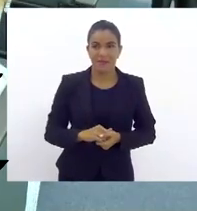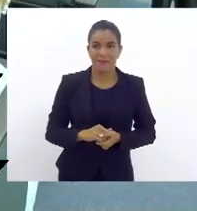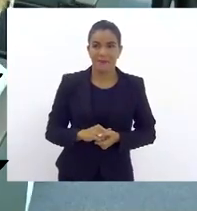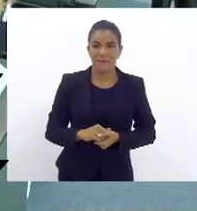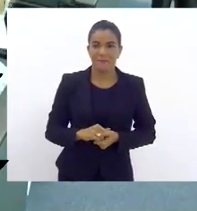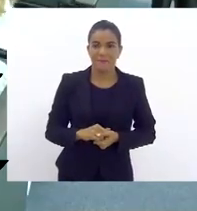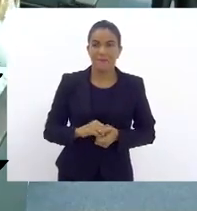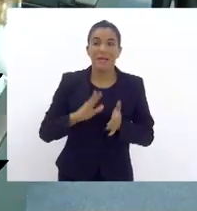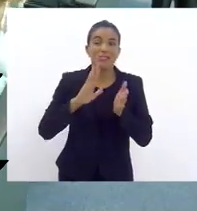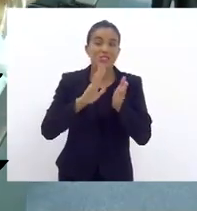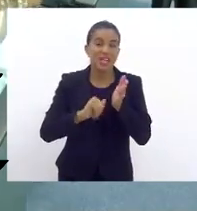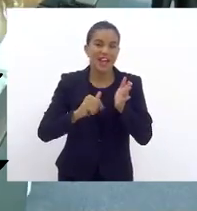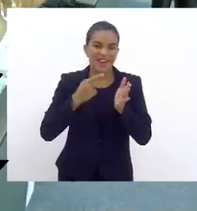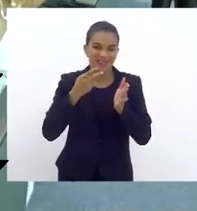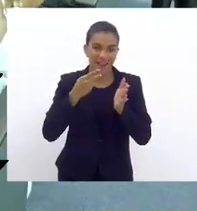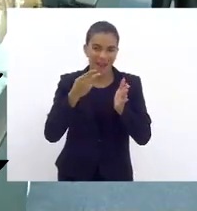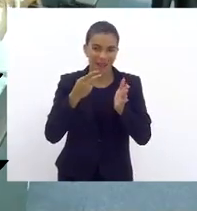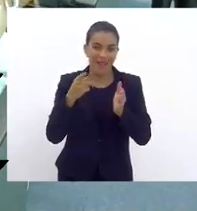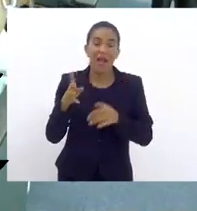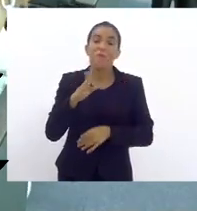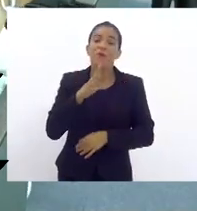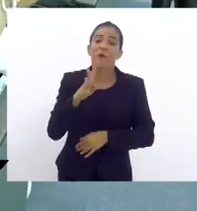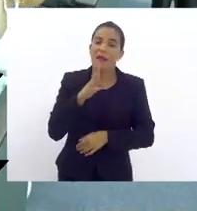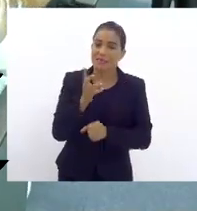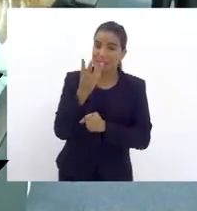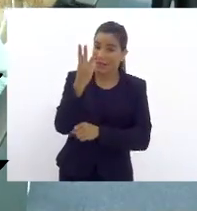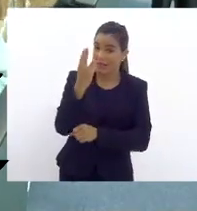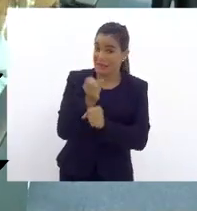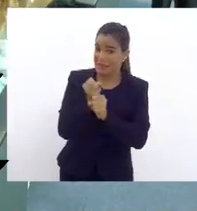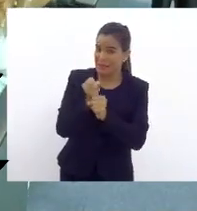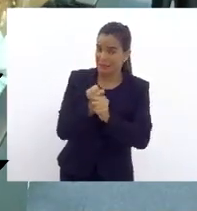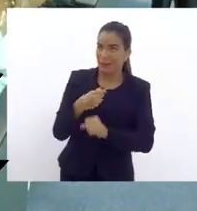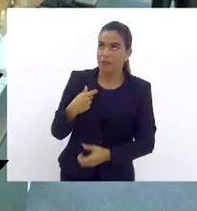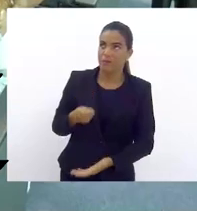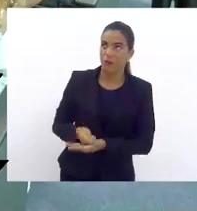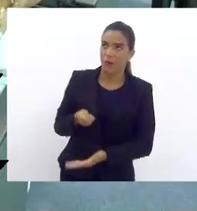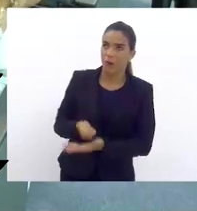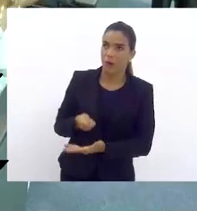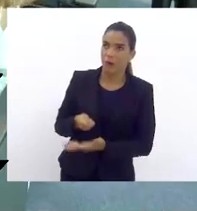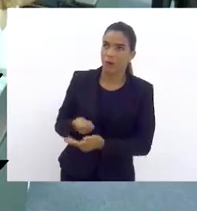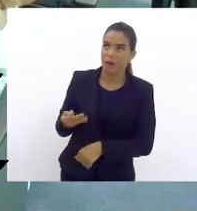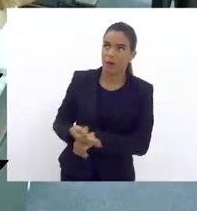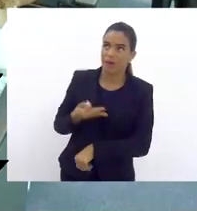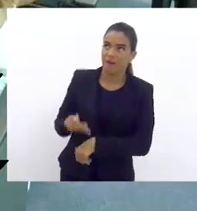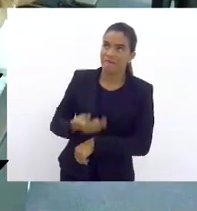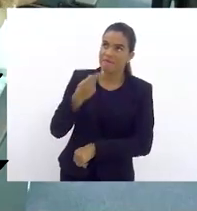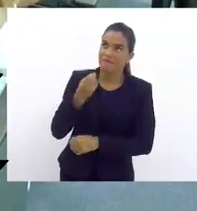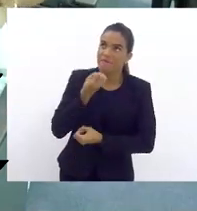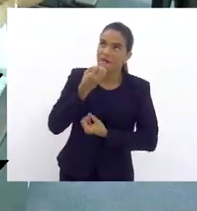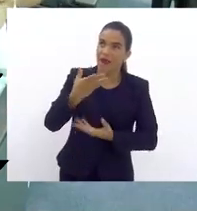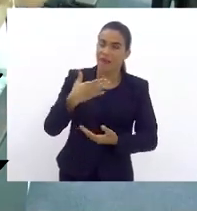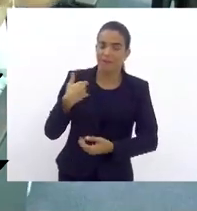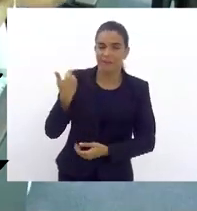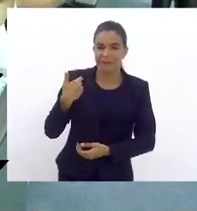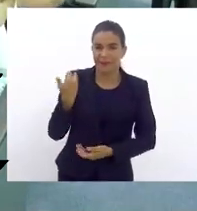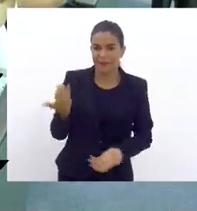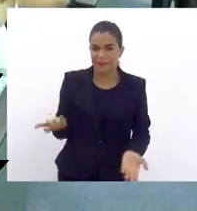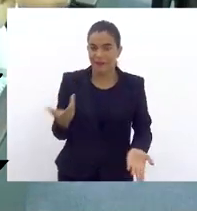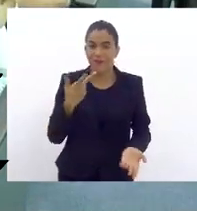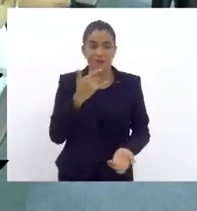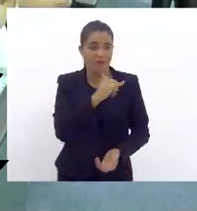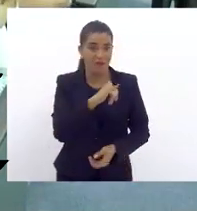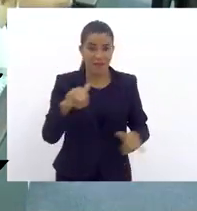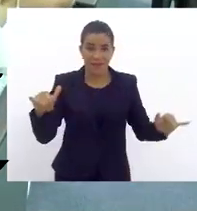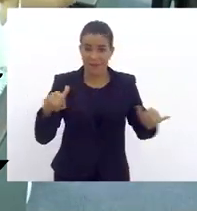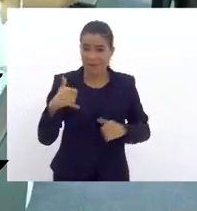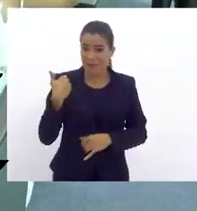da fala dele essa parte que ele me conhece há 30 anos porque aí eu sou obrigada a revelar a minha idade né e eu digo para todo mundo